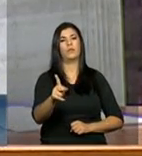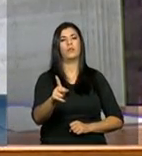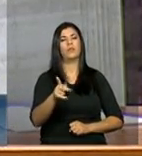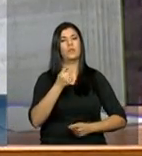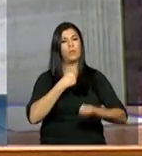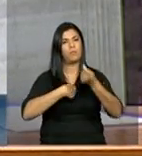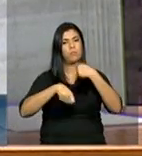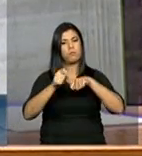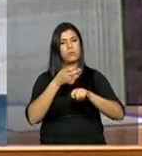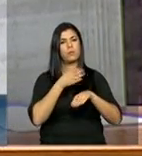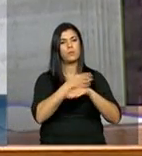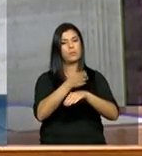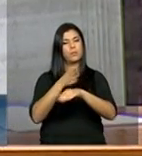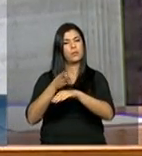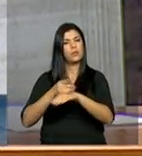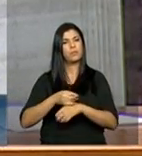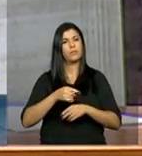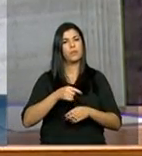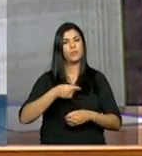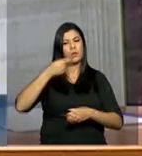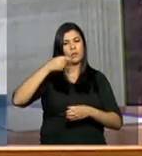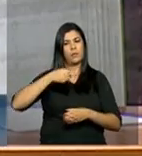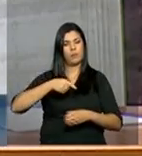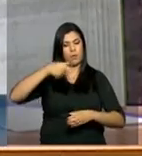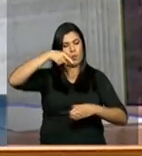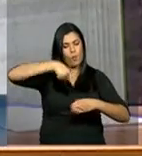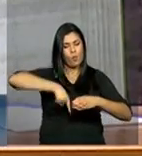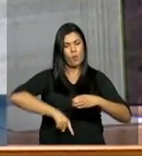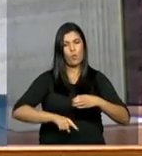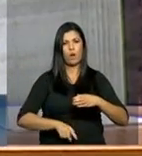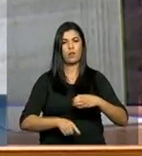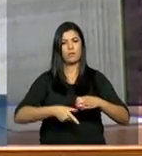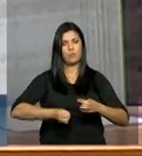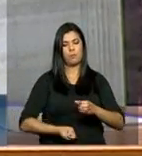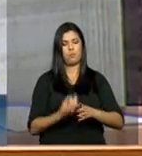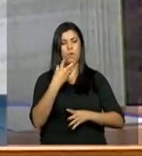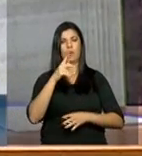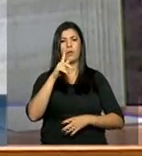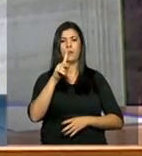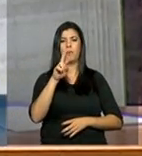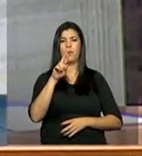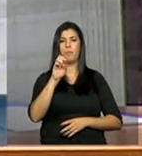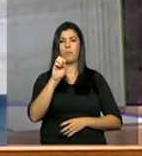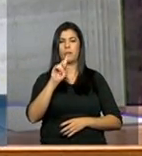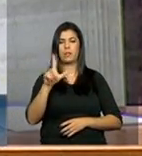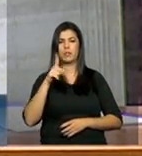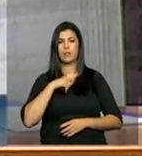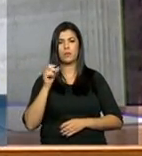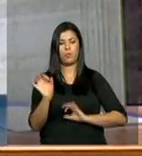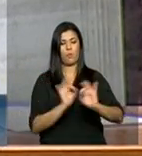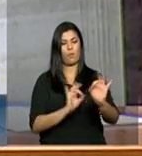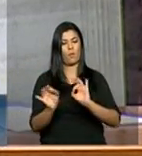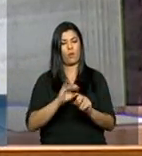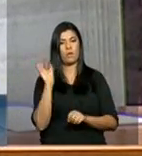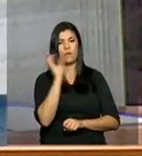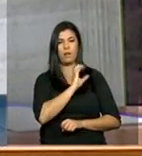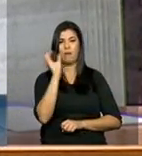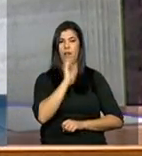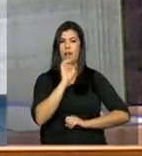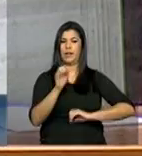carteira de investimentos para a exploração do pré-sal. Os projetos estão andando em velocidade